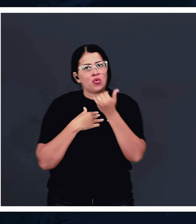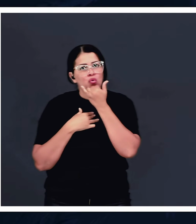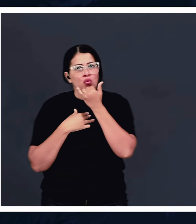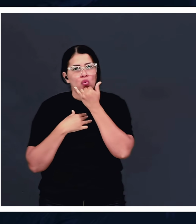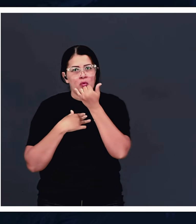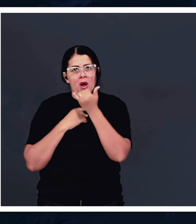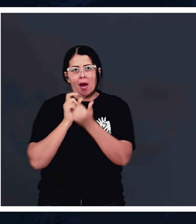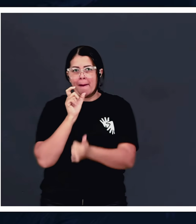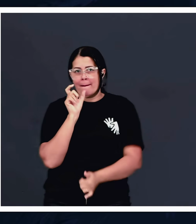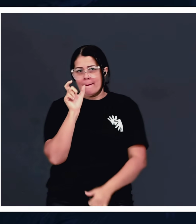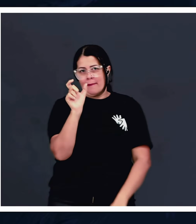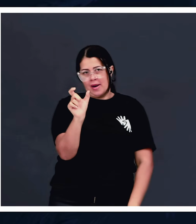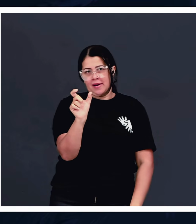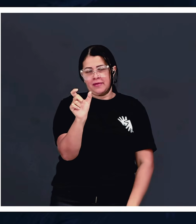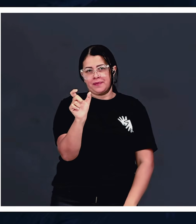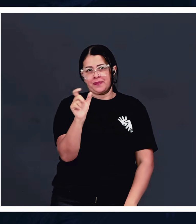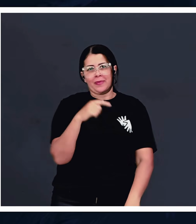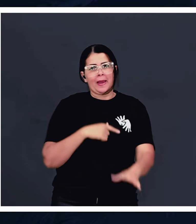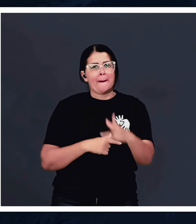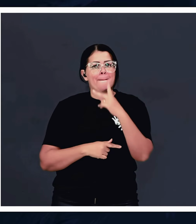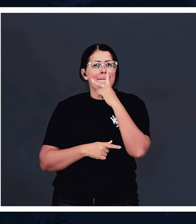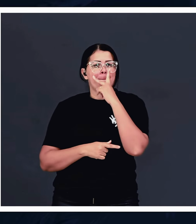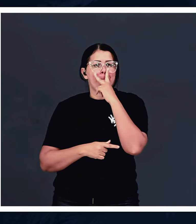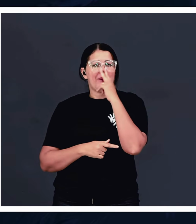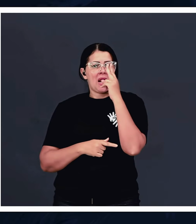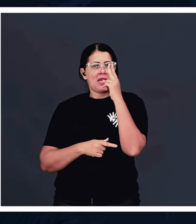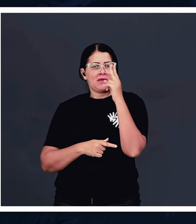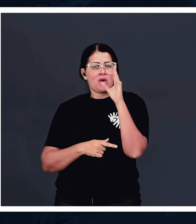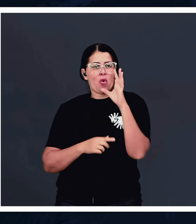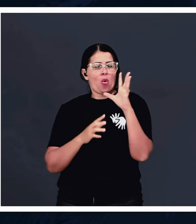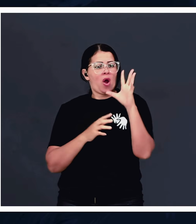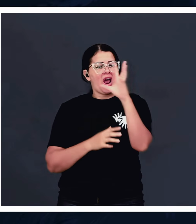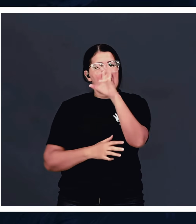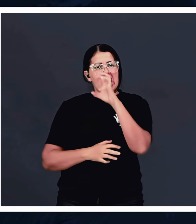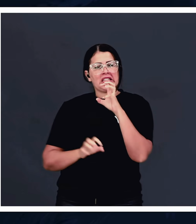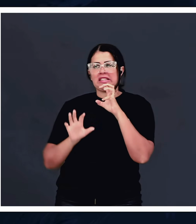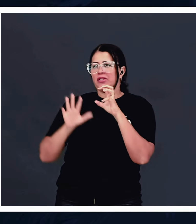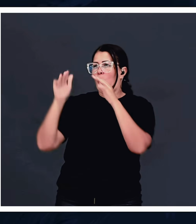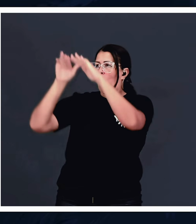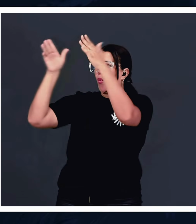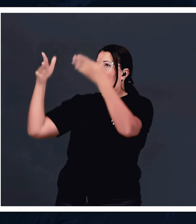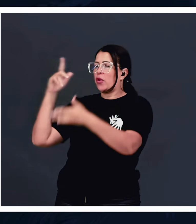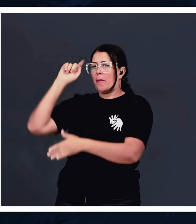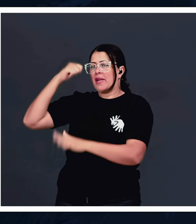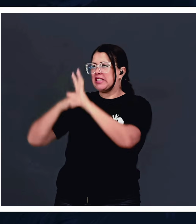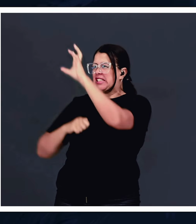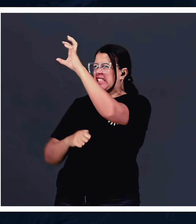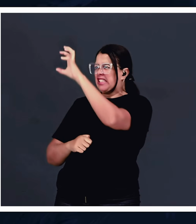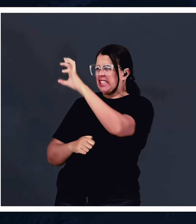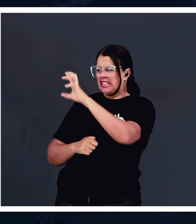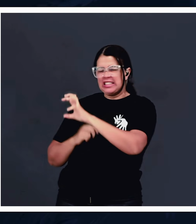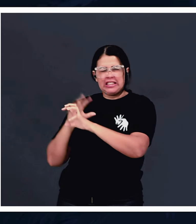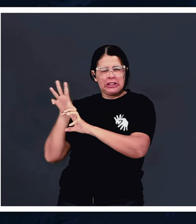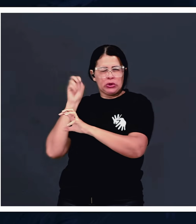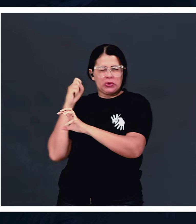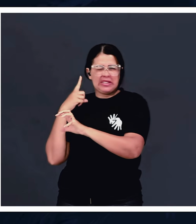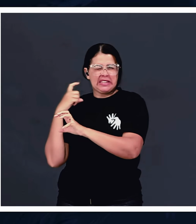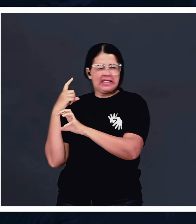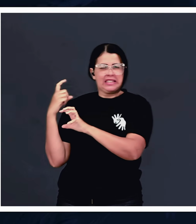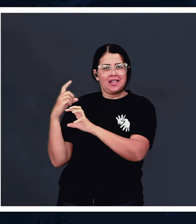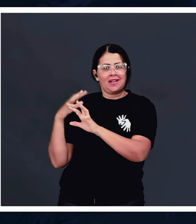como se fosse as unhas num quadro negro. Sabe aquele negócio que incomoda? É bem